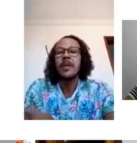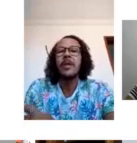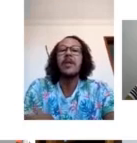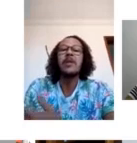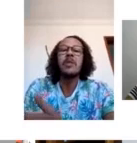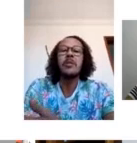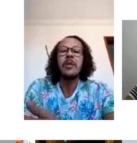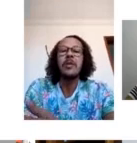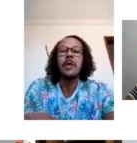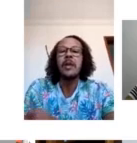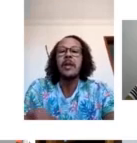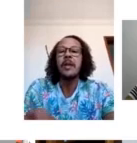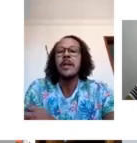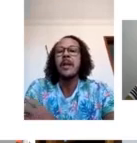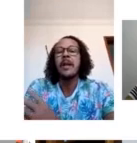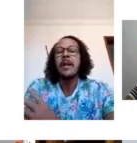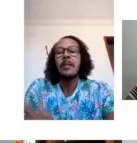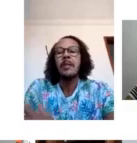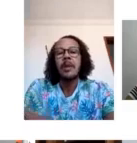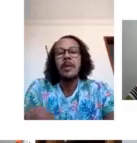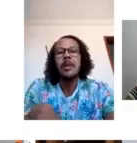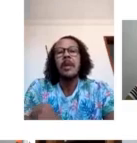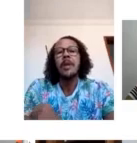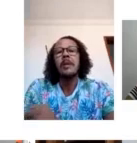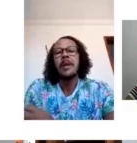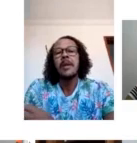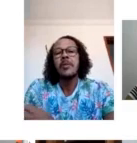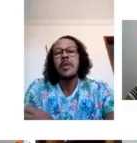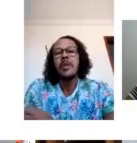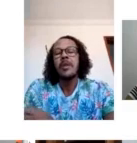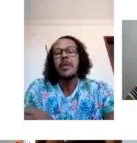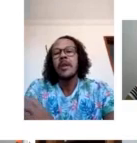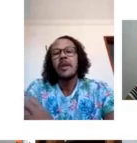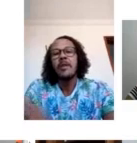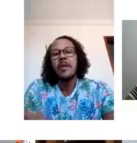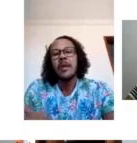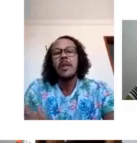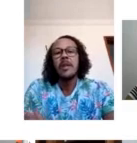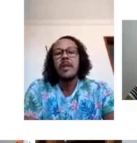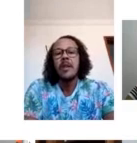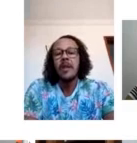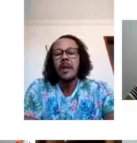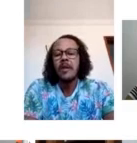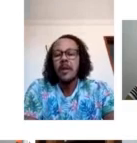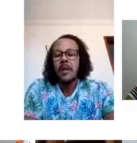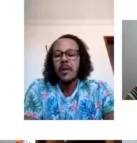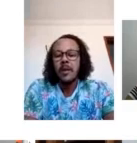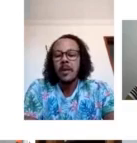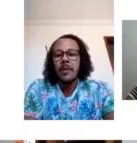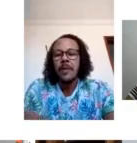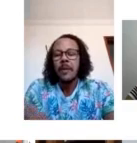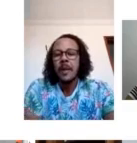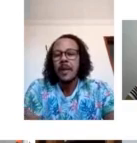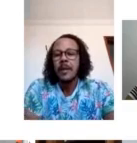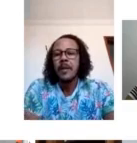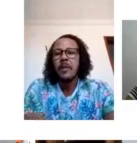qualidade na escola para transmitir para o aluno que está em casa, equipamento para transmitir, enfim, né? A gente teve que ir reinventando